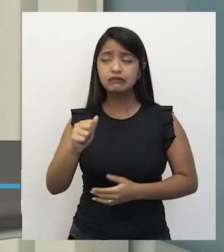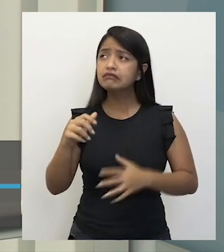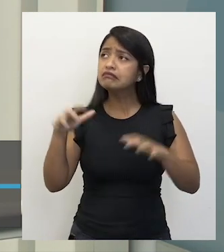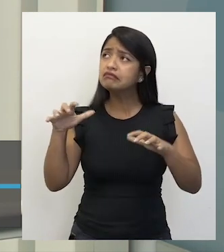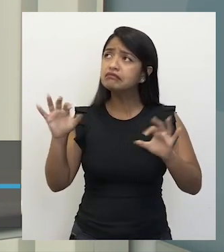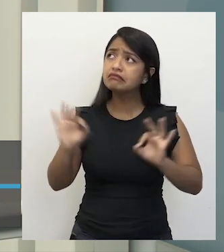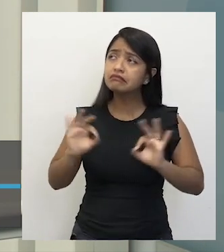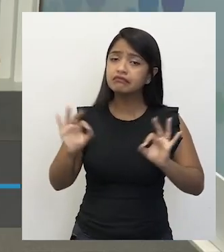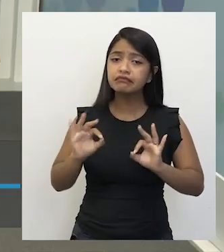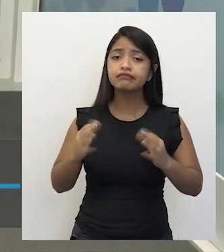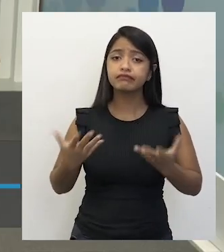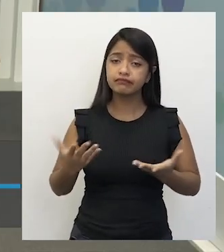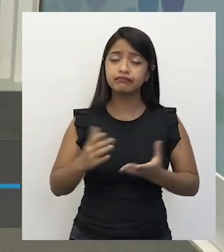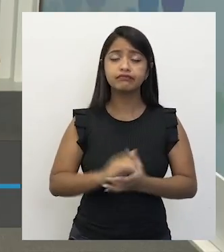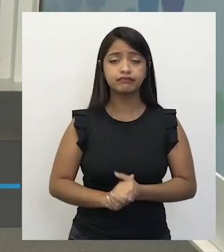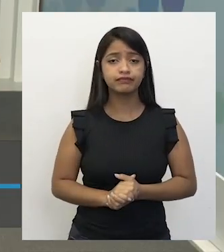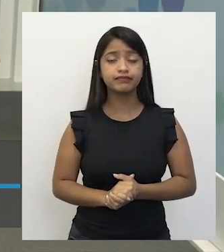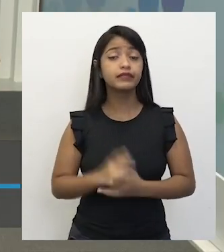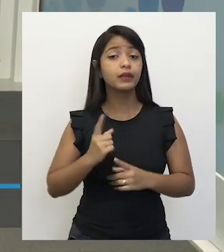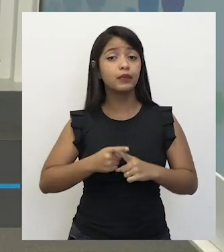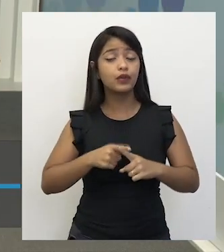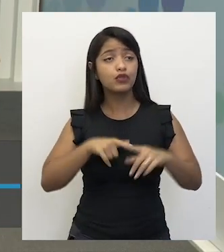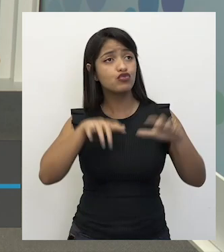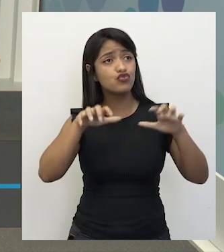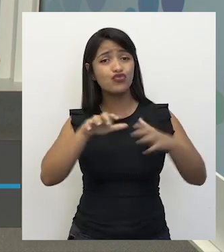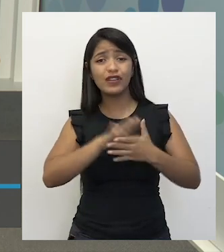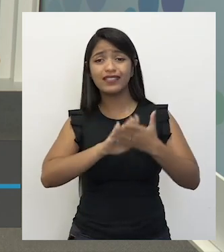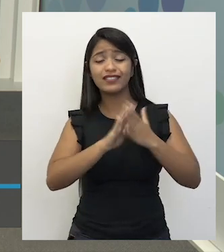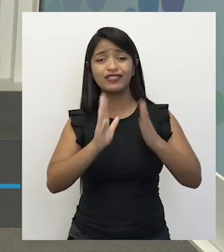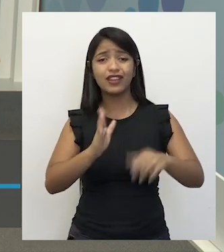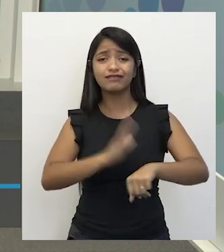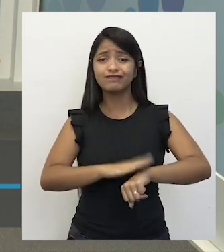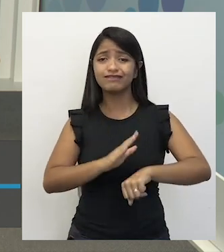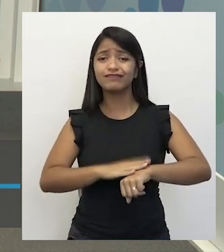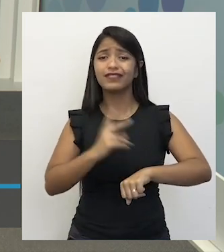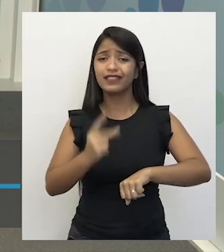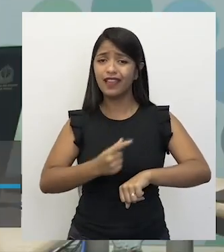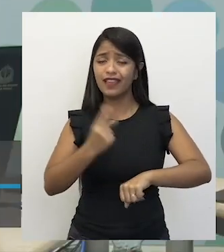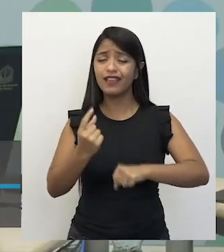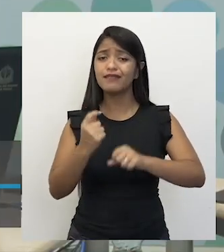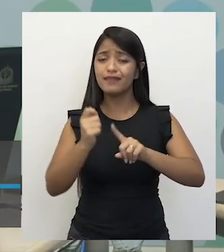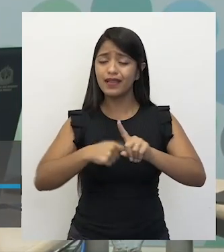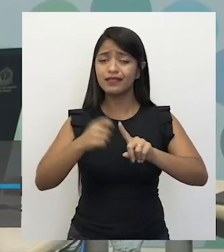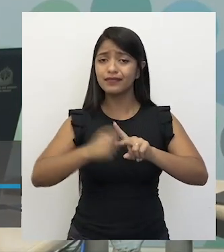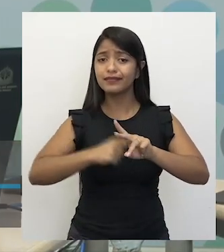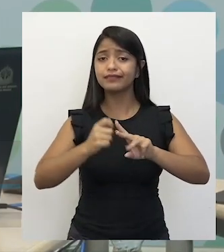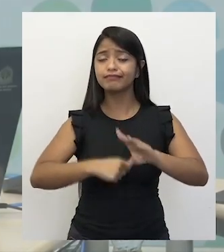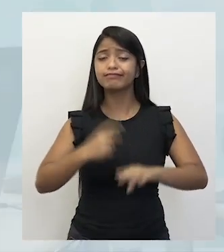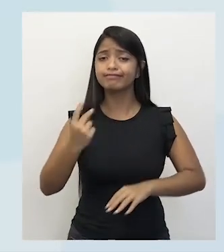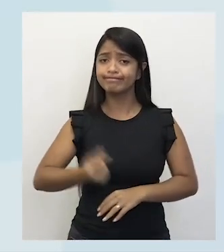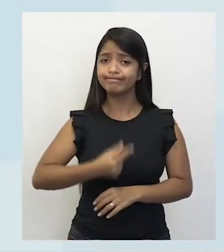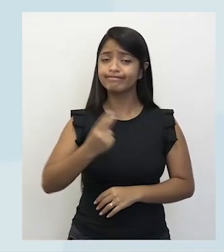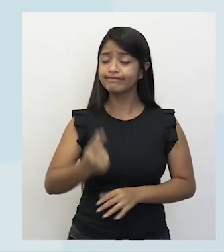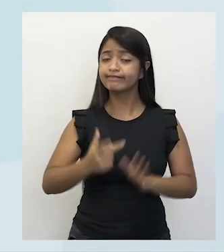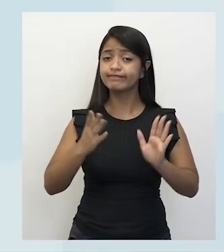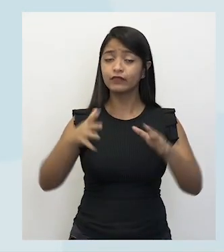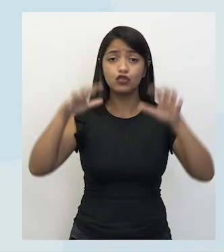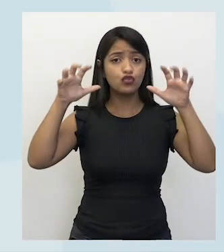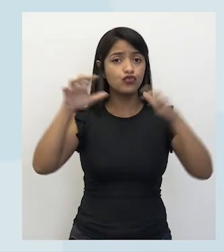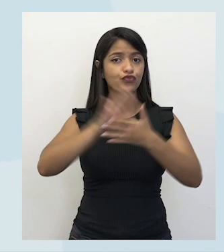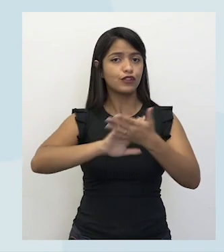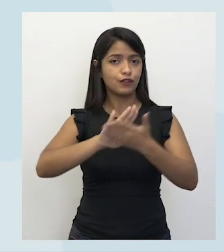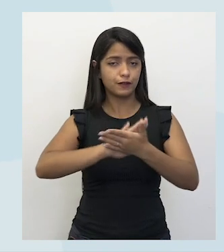vinha. Sim, porque não chovia há muito tempo, há muitos e muitos meses que não chovia. Então,